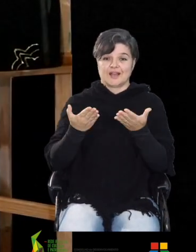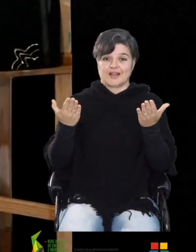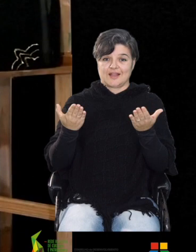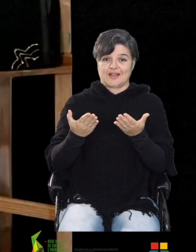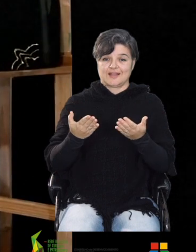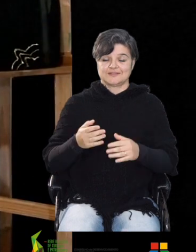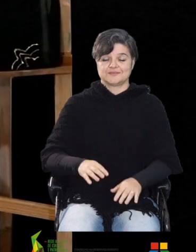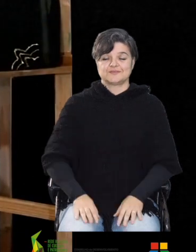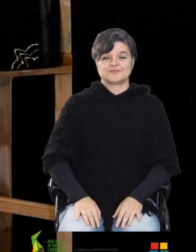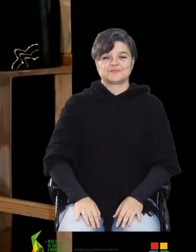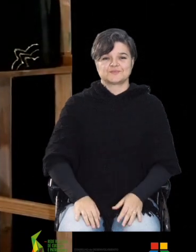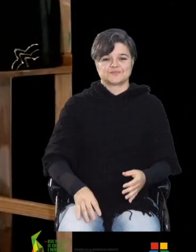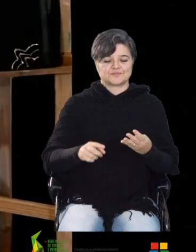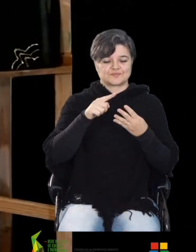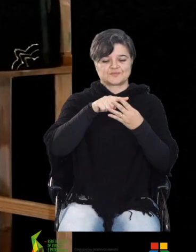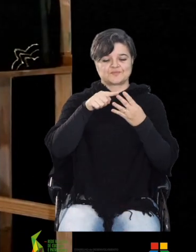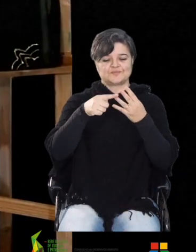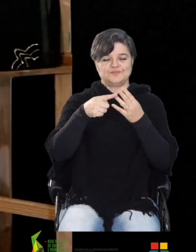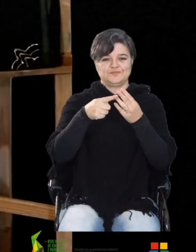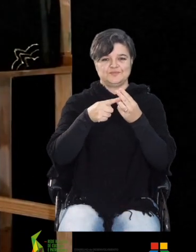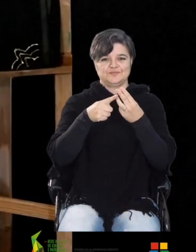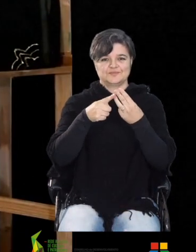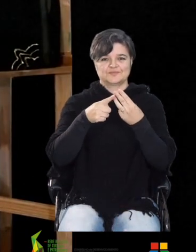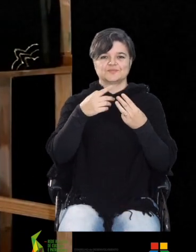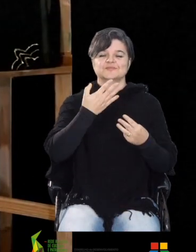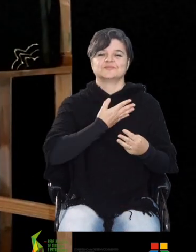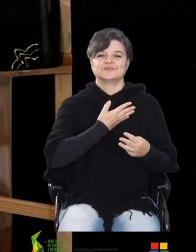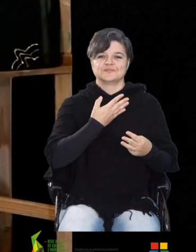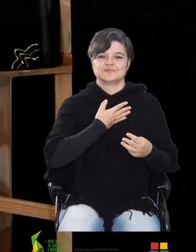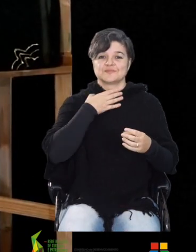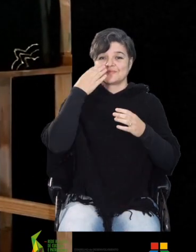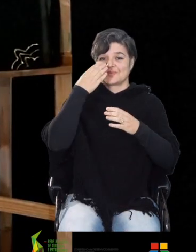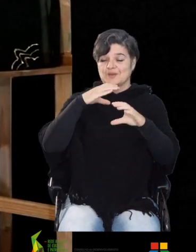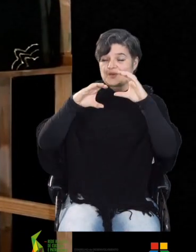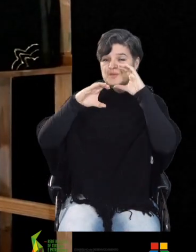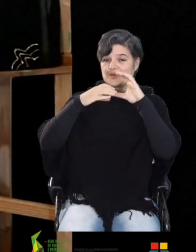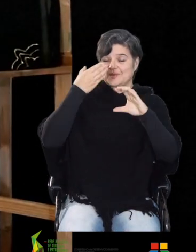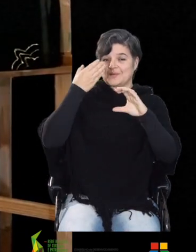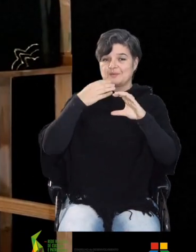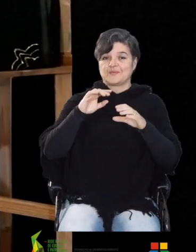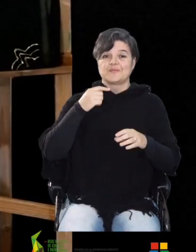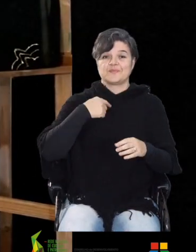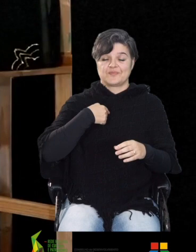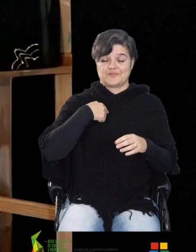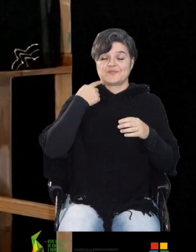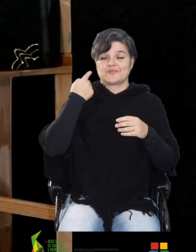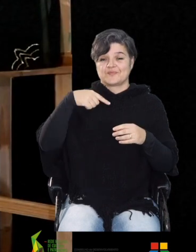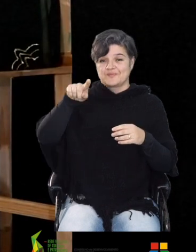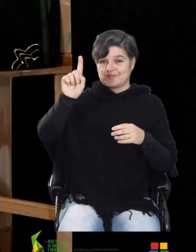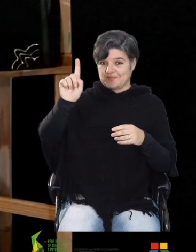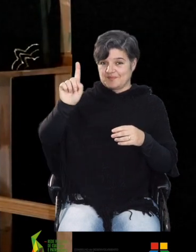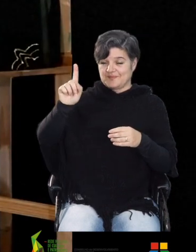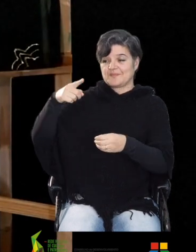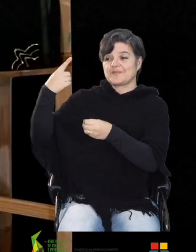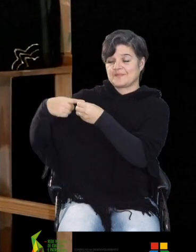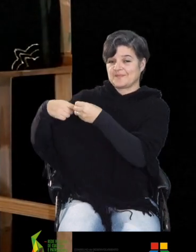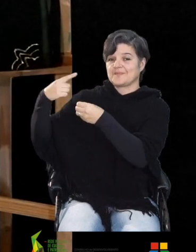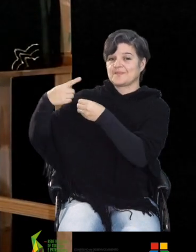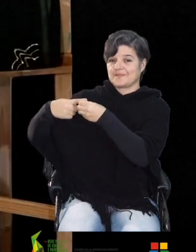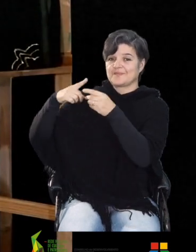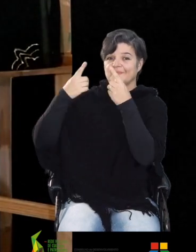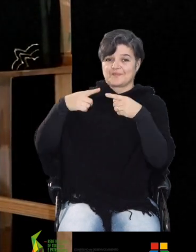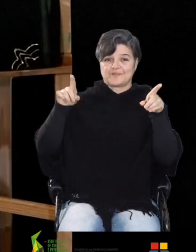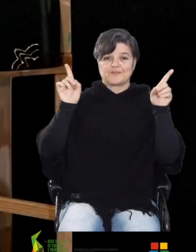assim agora já era 13 e segue encantando pelo carinho eu vou